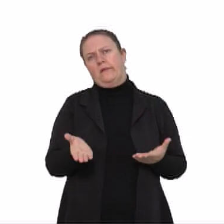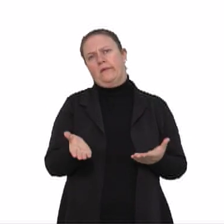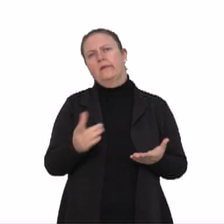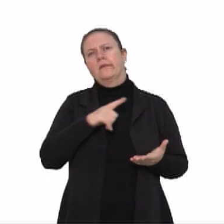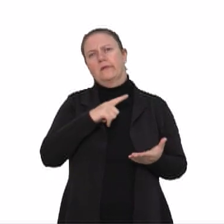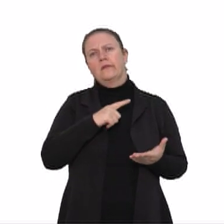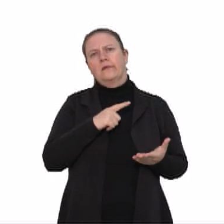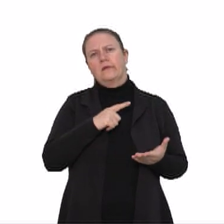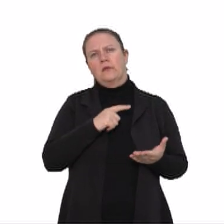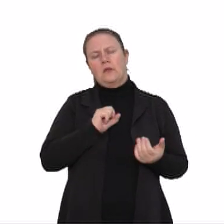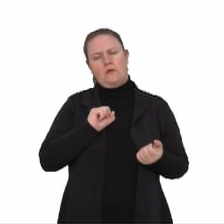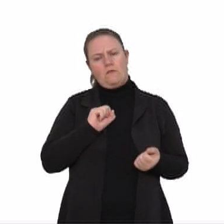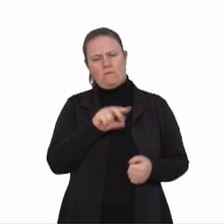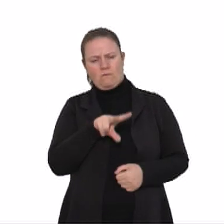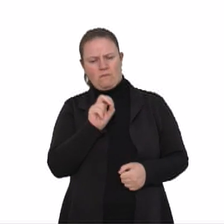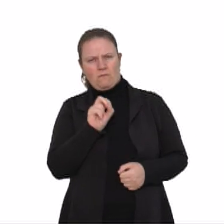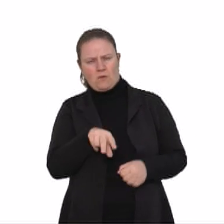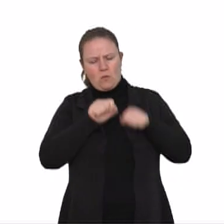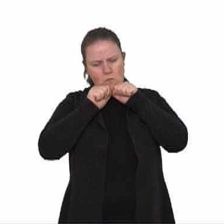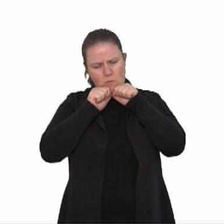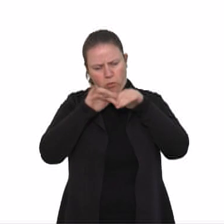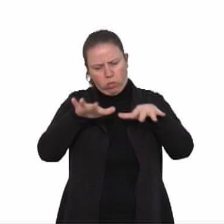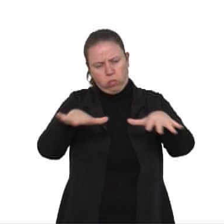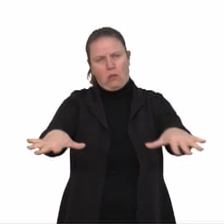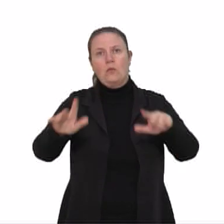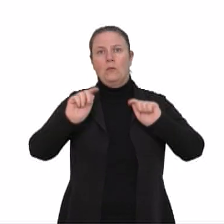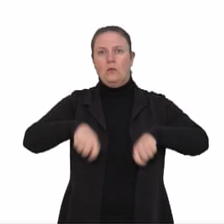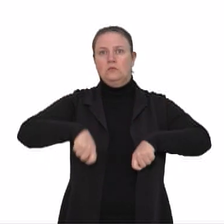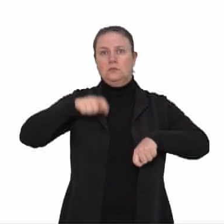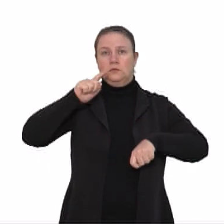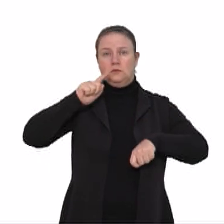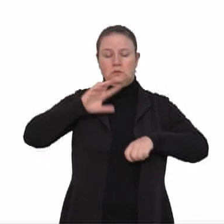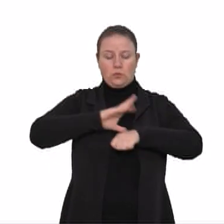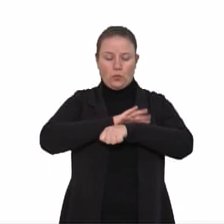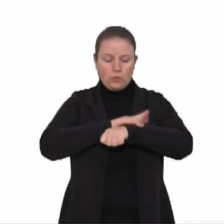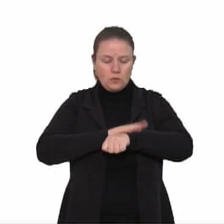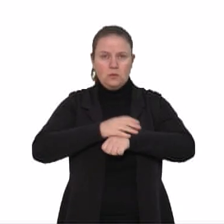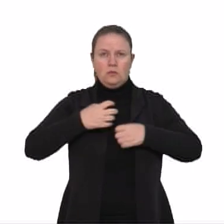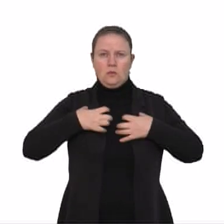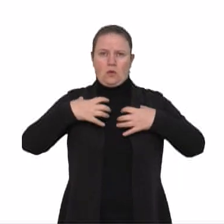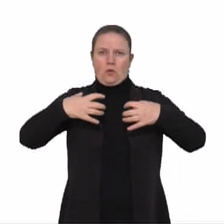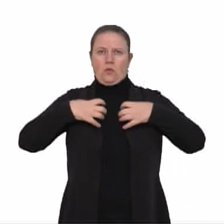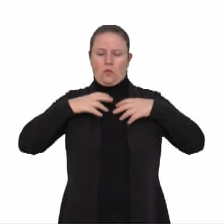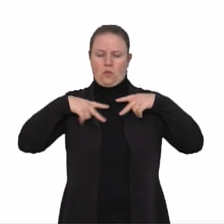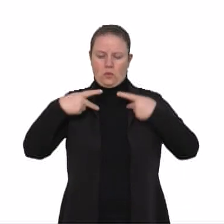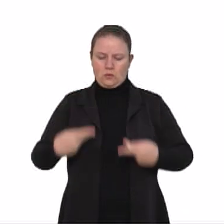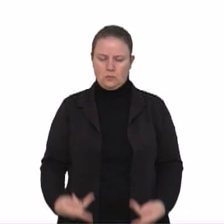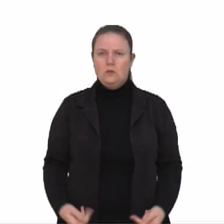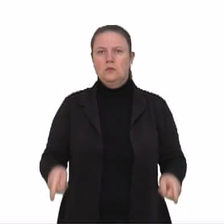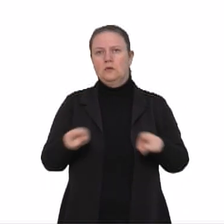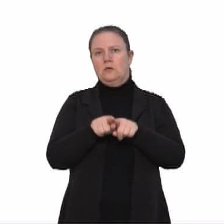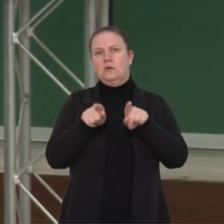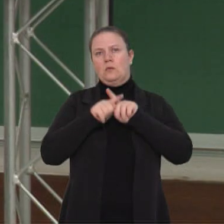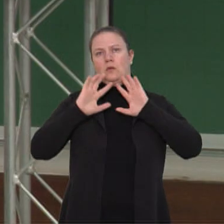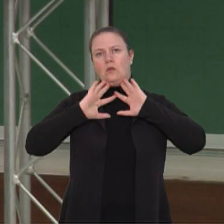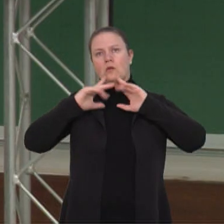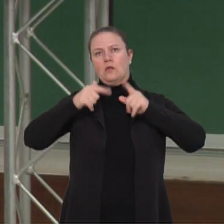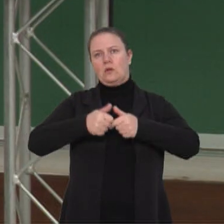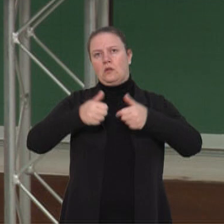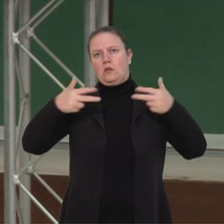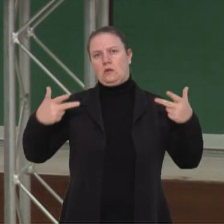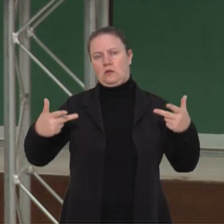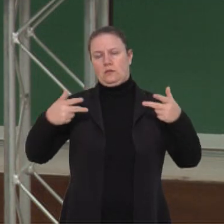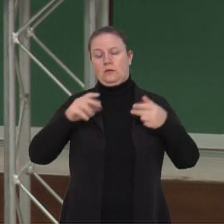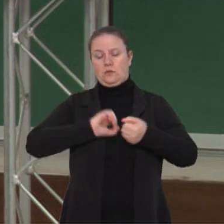grande família de vírus, que pode causar infecções respiratórias em seres humanos e animais. Então,